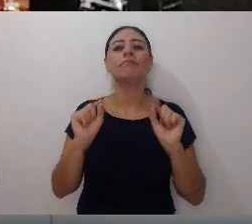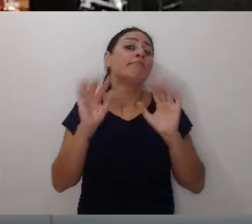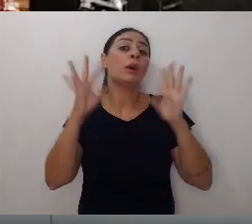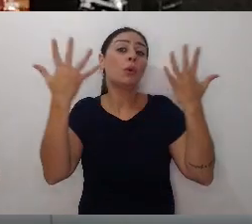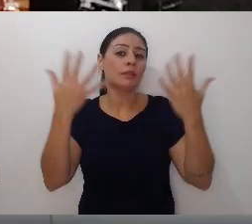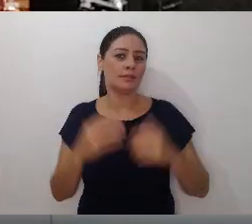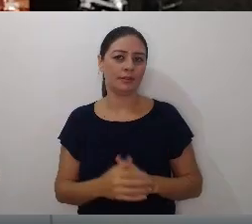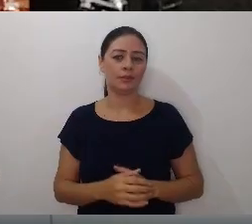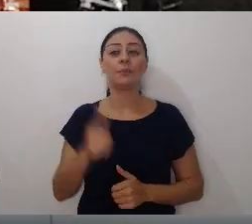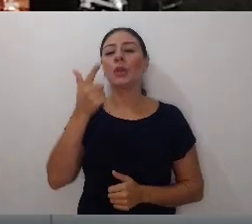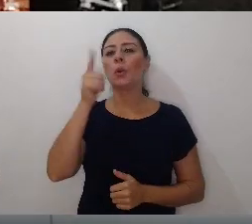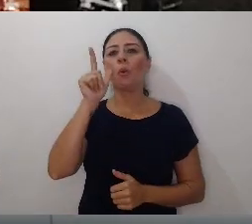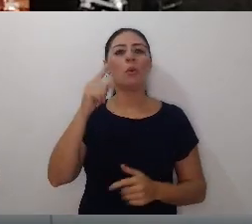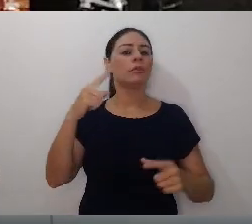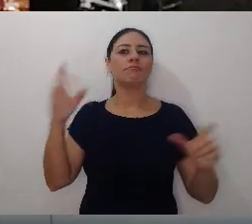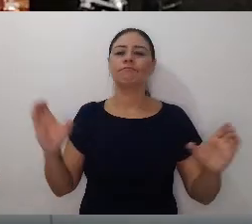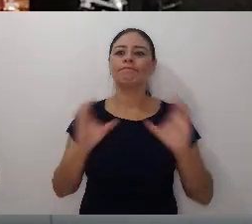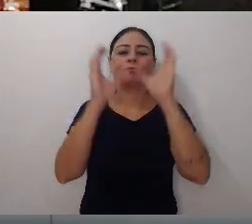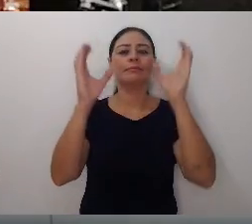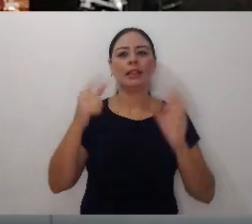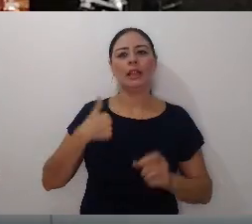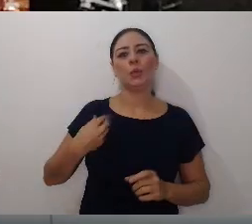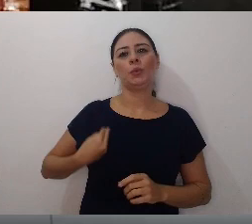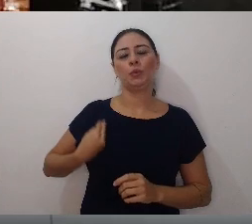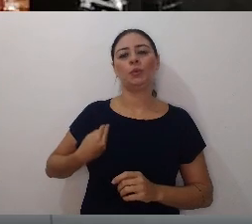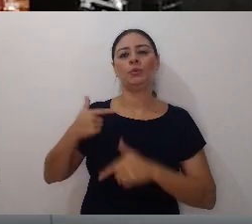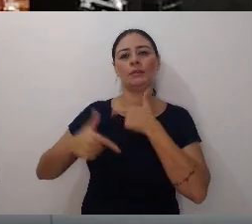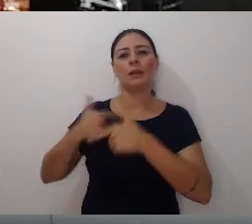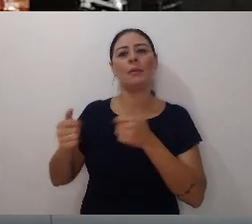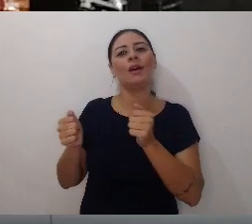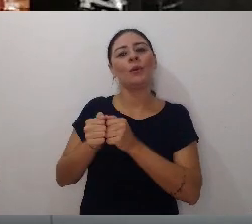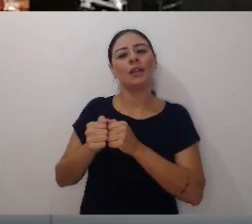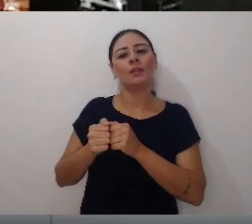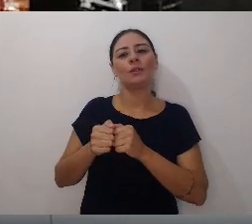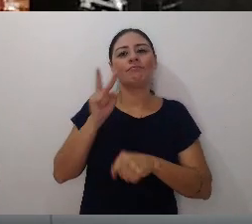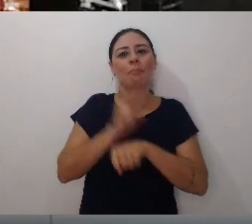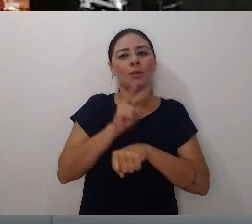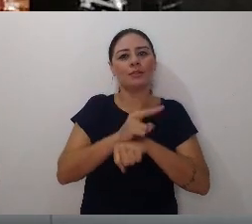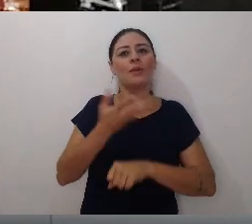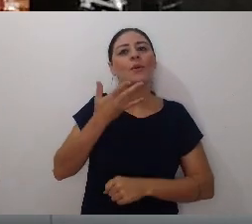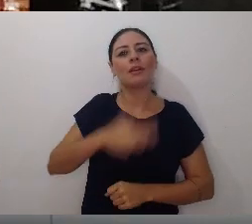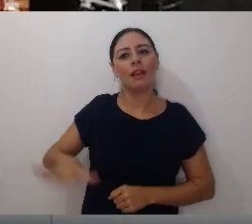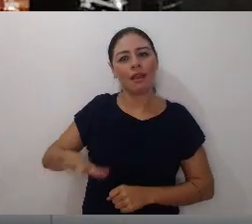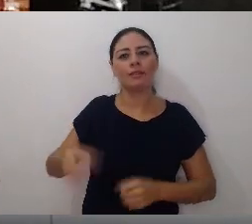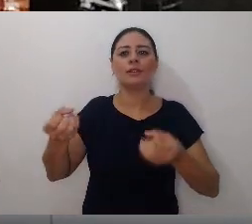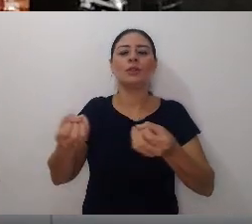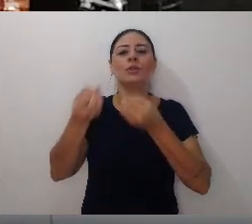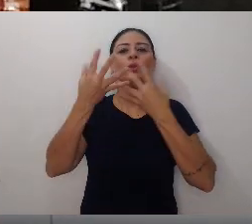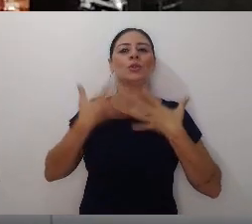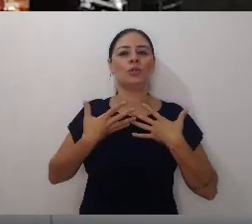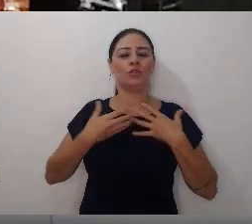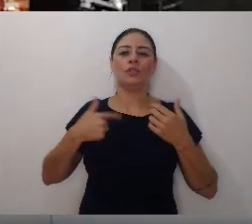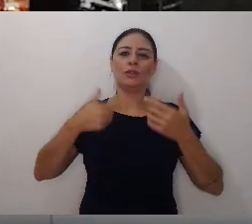ele, então, que precisa de ajuda? É ele que está causando esse estresse na família? O que está acontecendo? E ontem, assim, do nada,